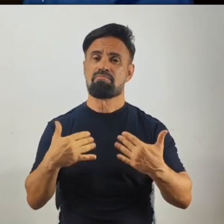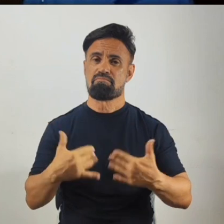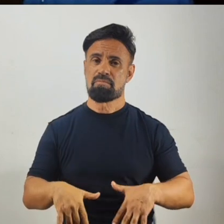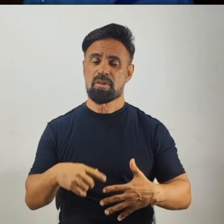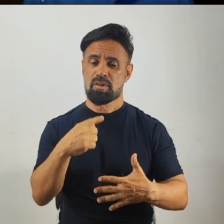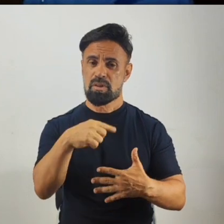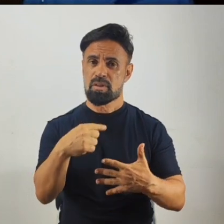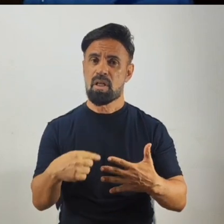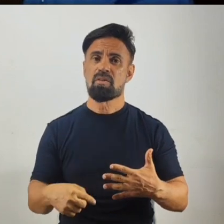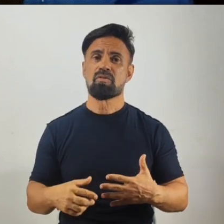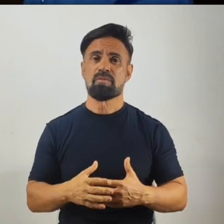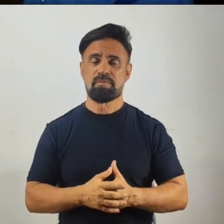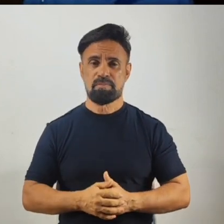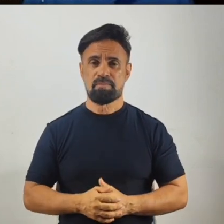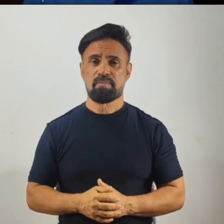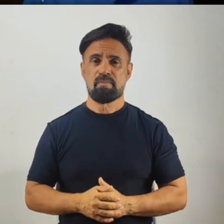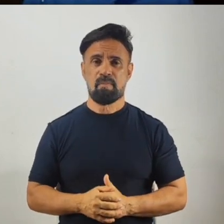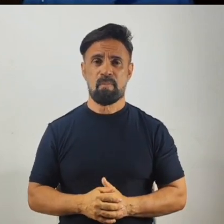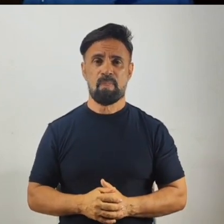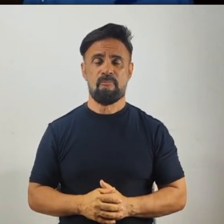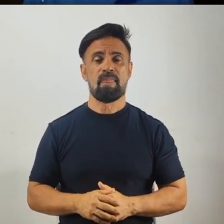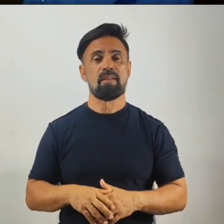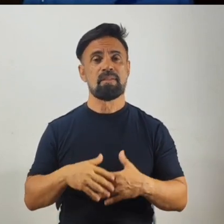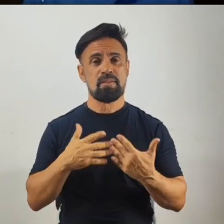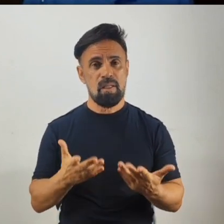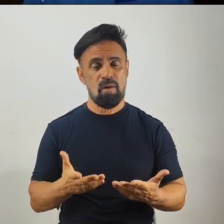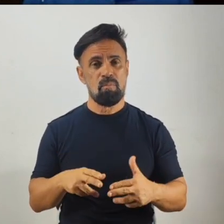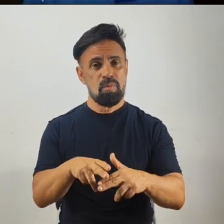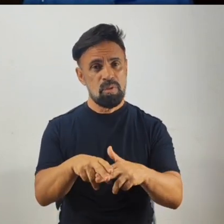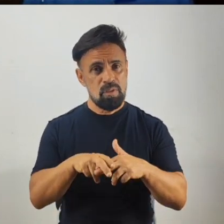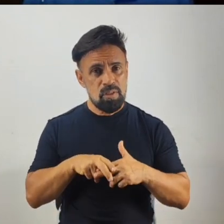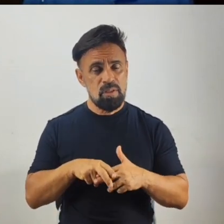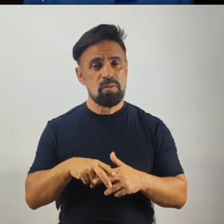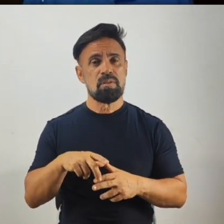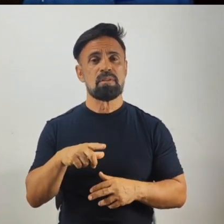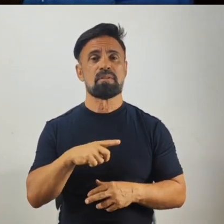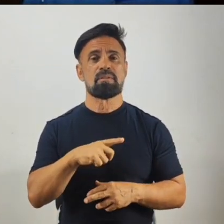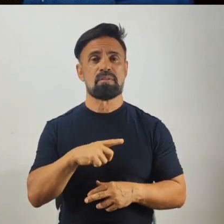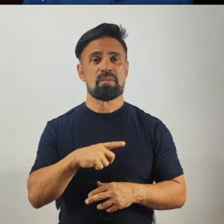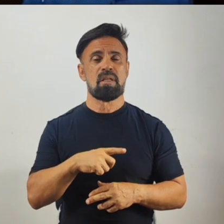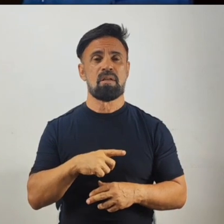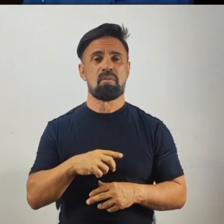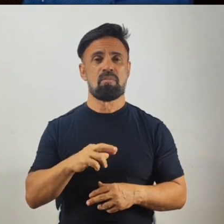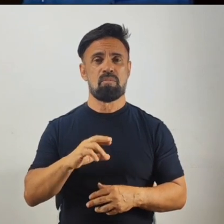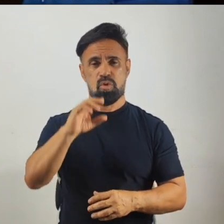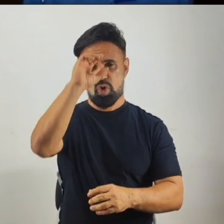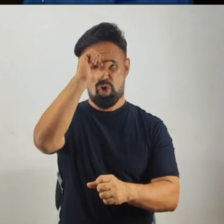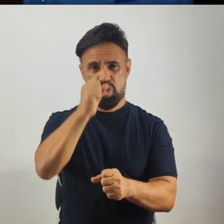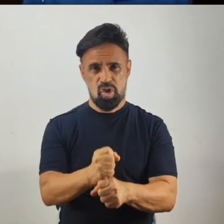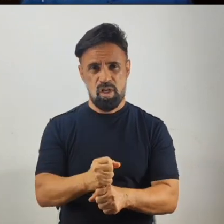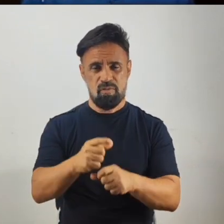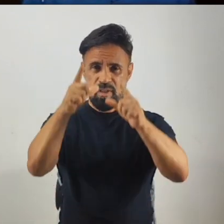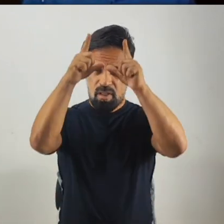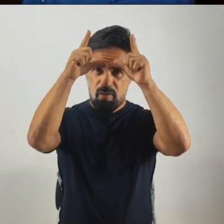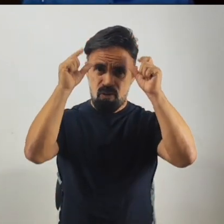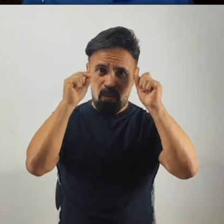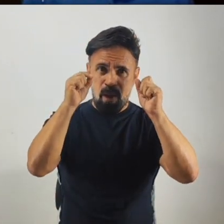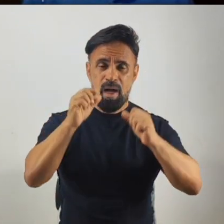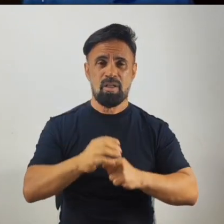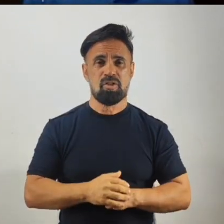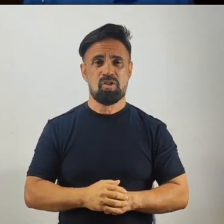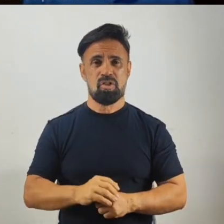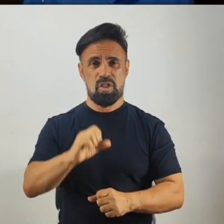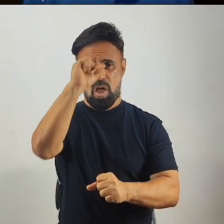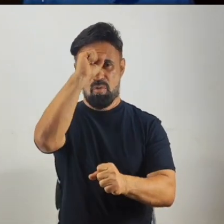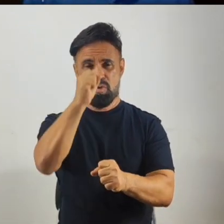pelas questões operacionais durante o seu período de funcionamento. Então, por isso que nós temos